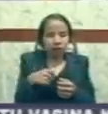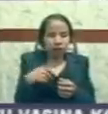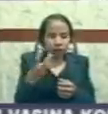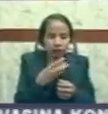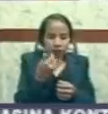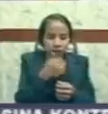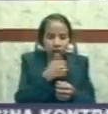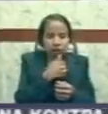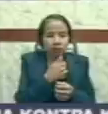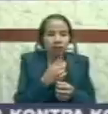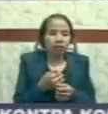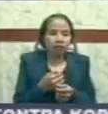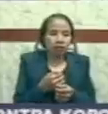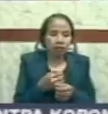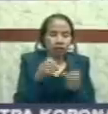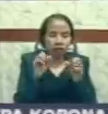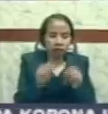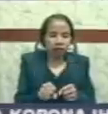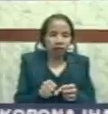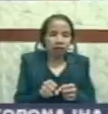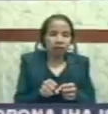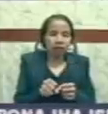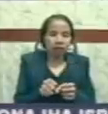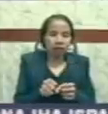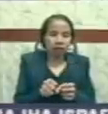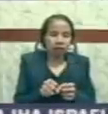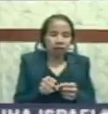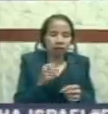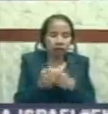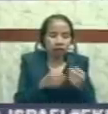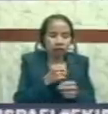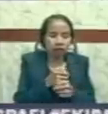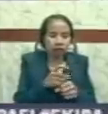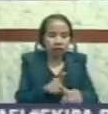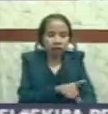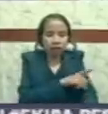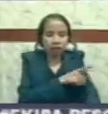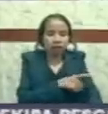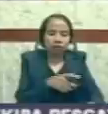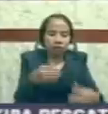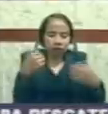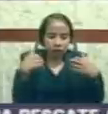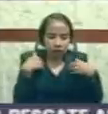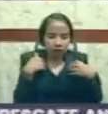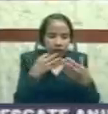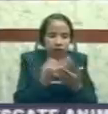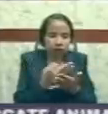dá bele e tu irita durante o período naro, existe e tem orçamento, nem se dá